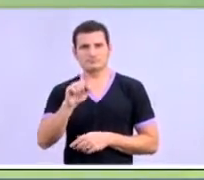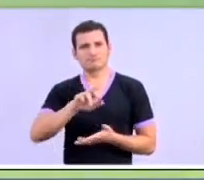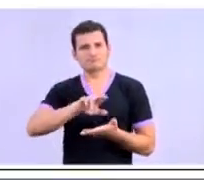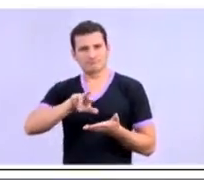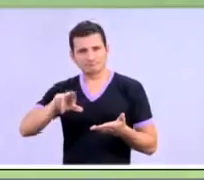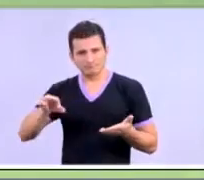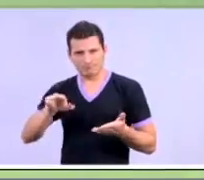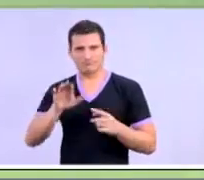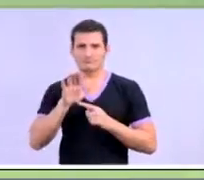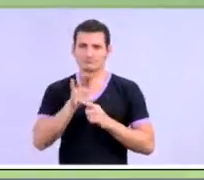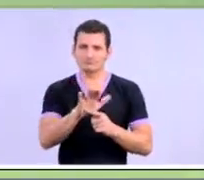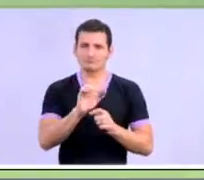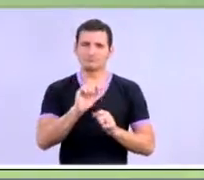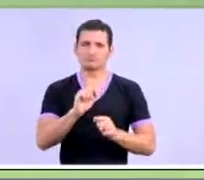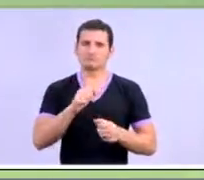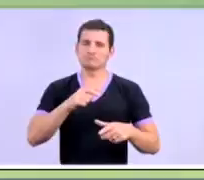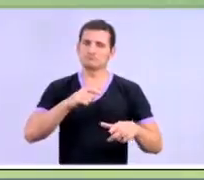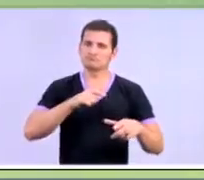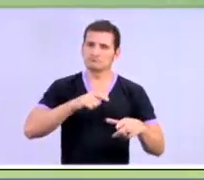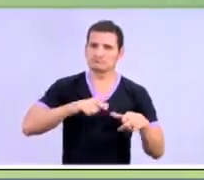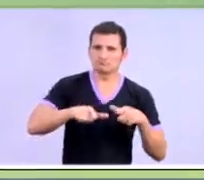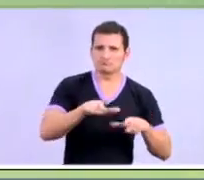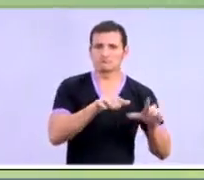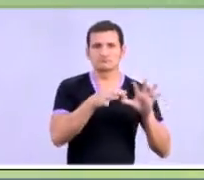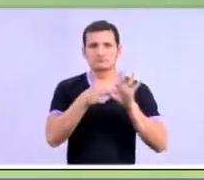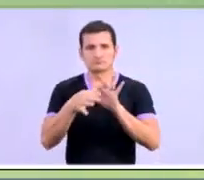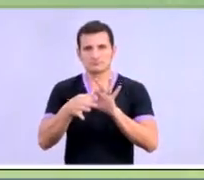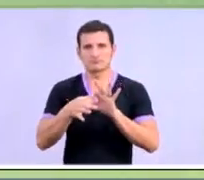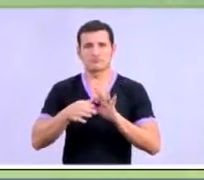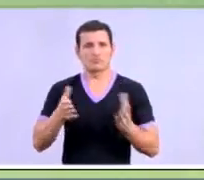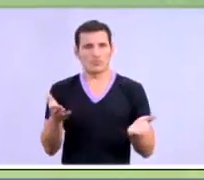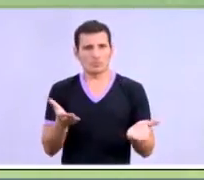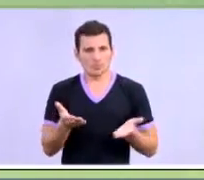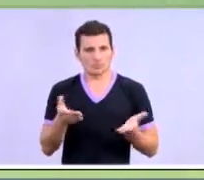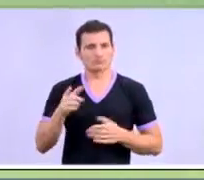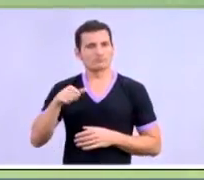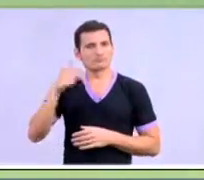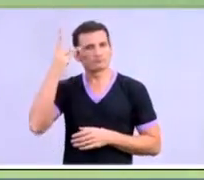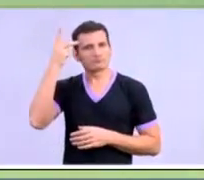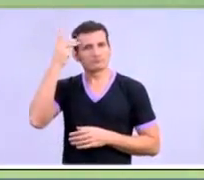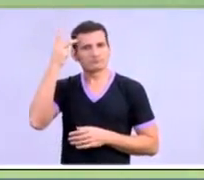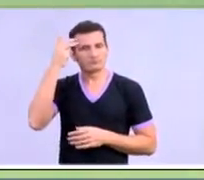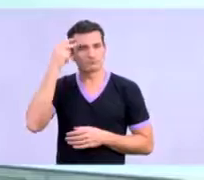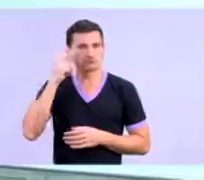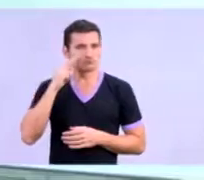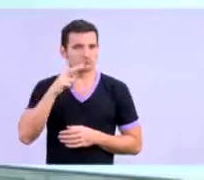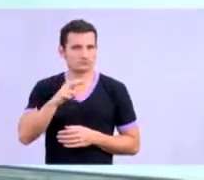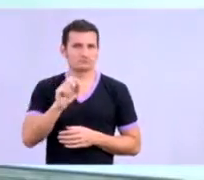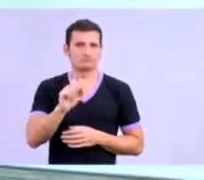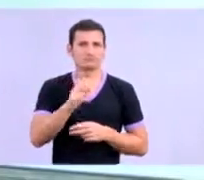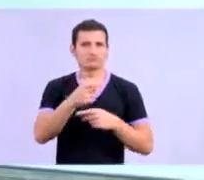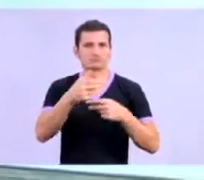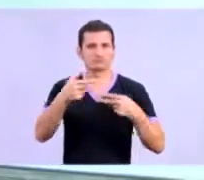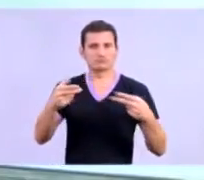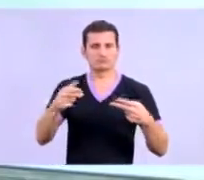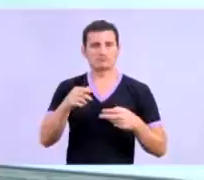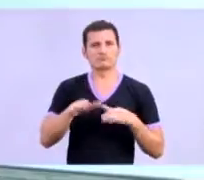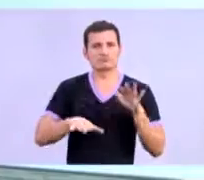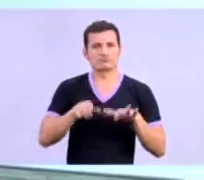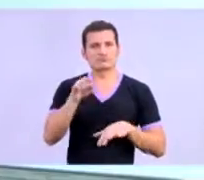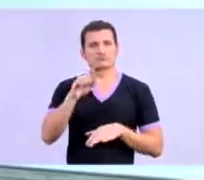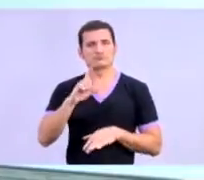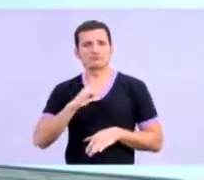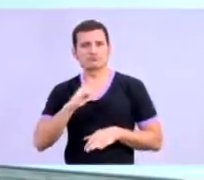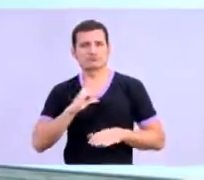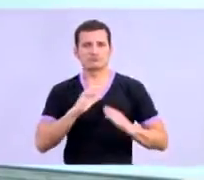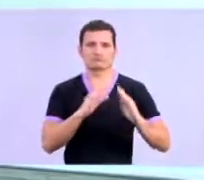conjunto. É bem comum, né, a gente ver hoje que equipamentos, né, às vezes você tem em casa